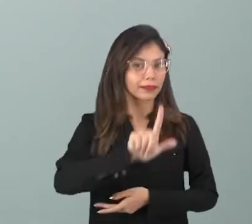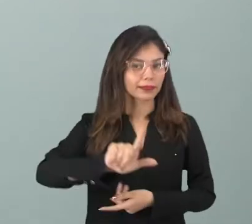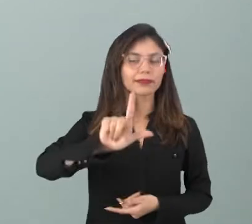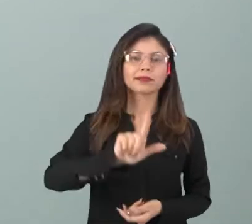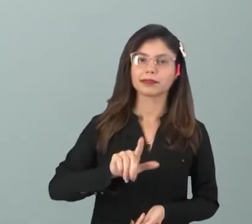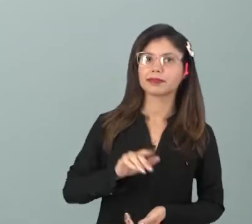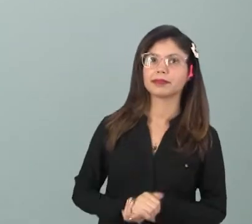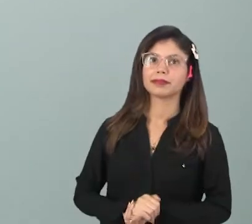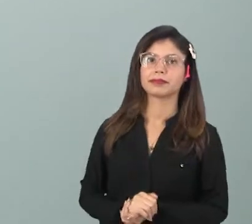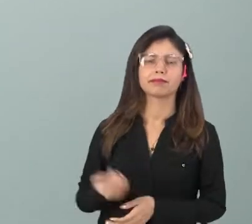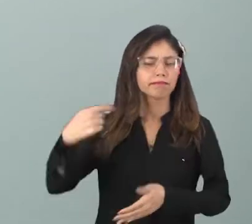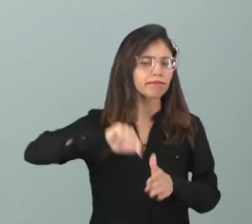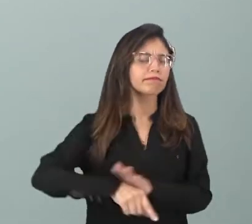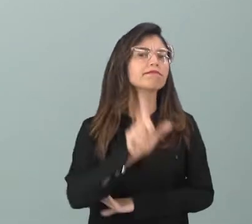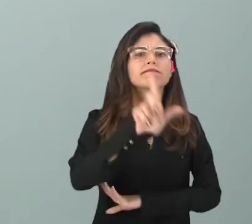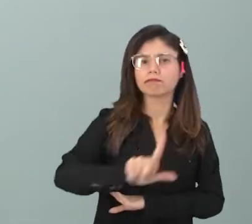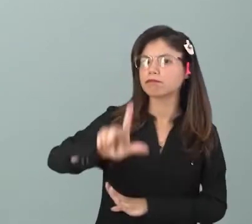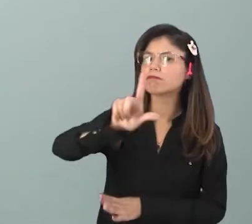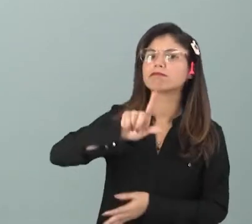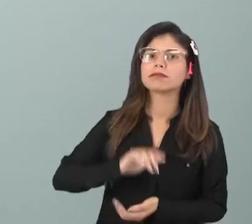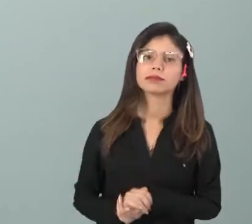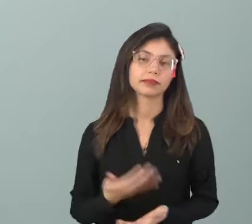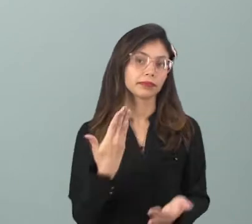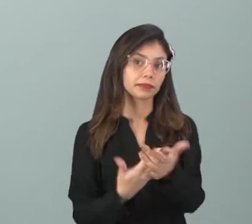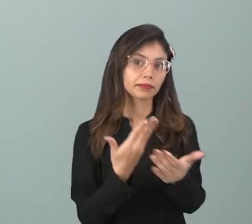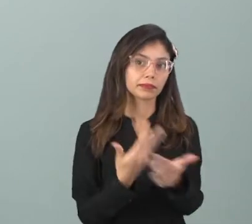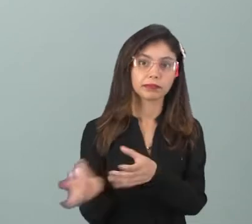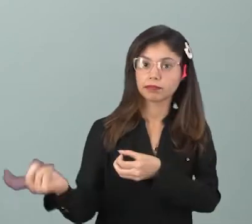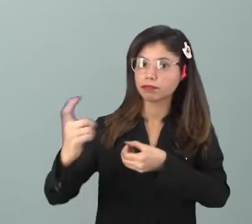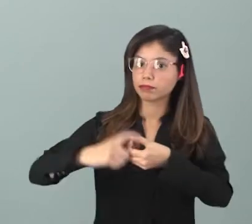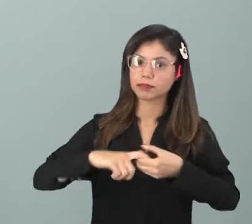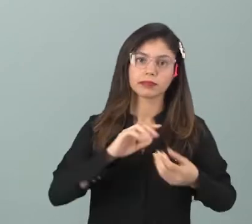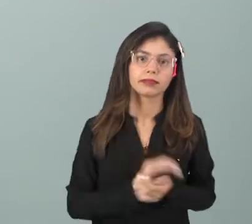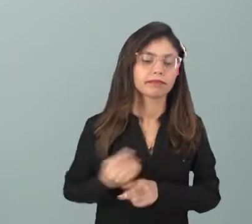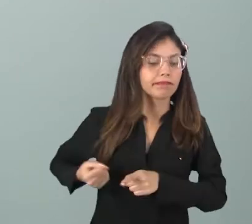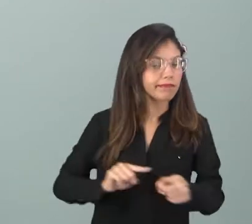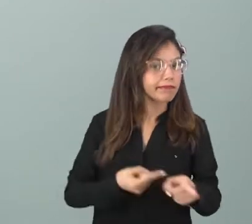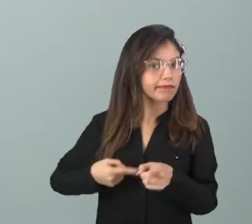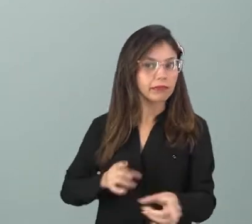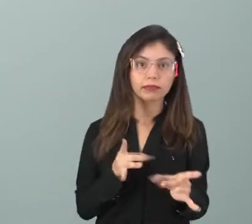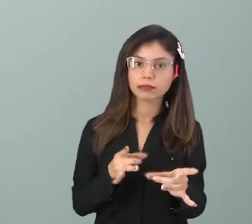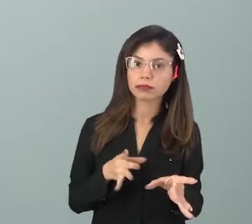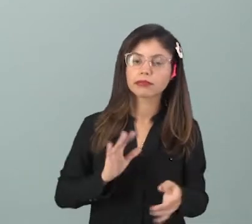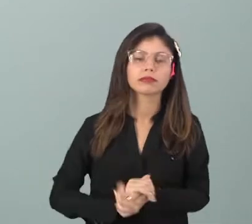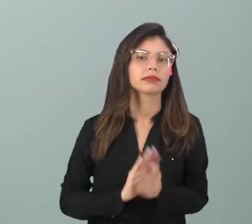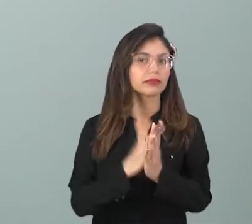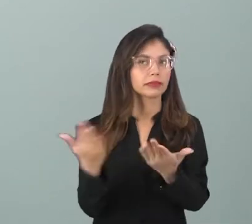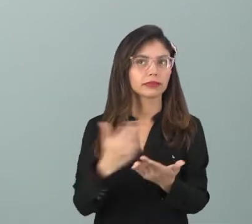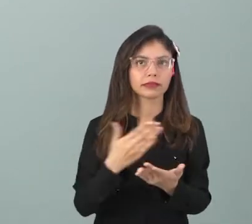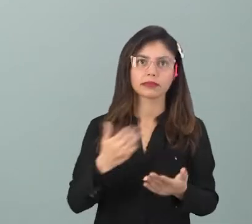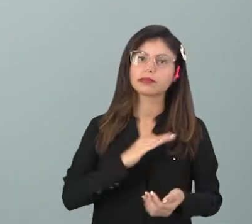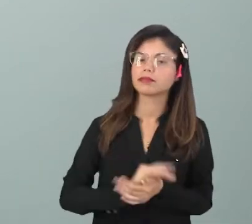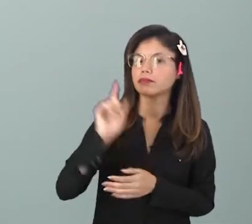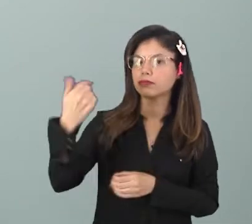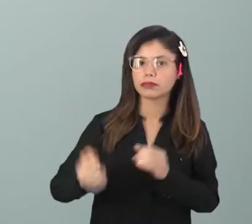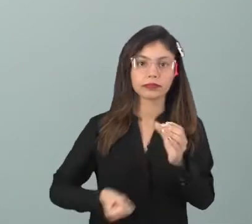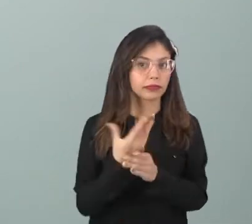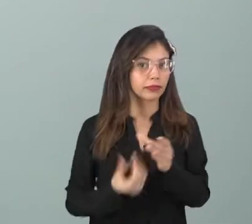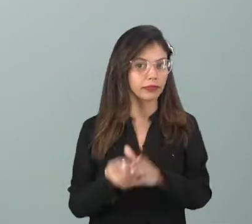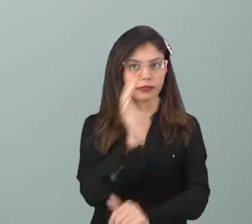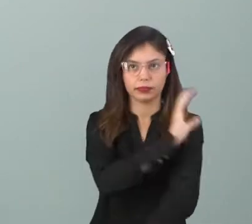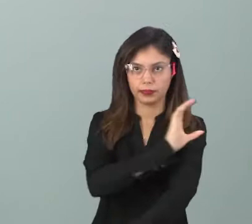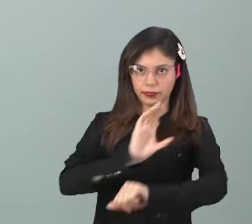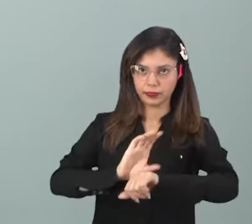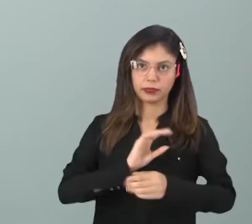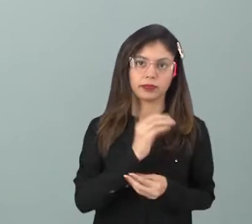literatura dentro de literatura a aula será voltada para indicação de livros e outras produções